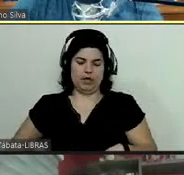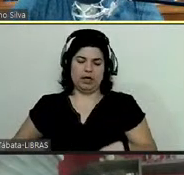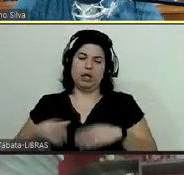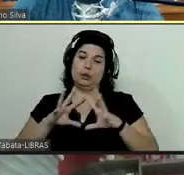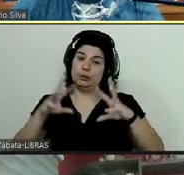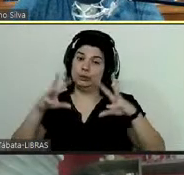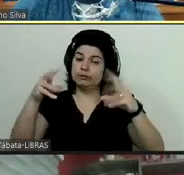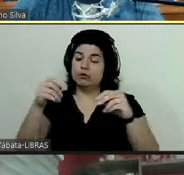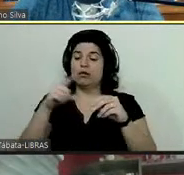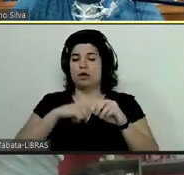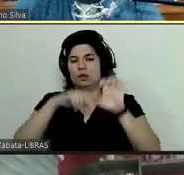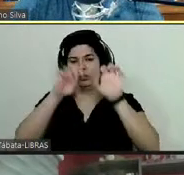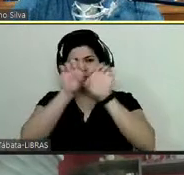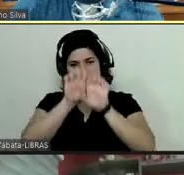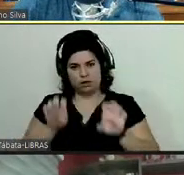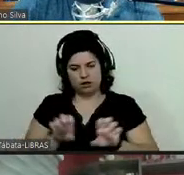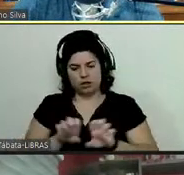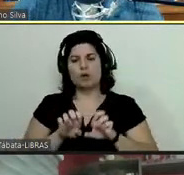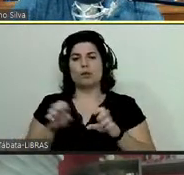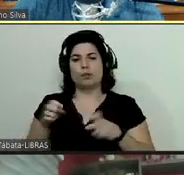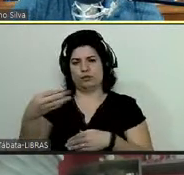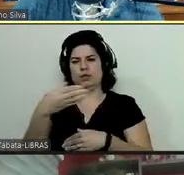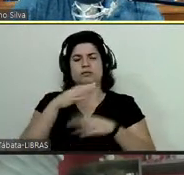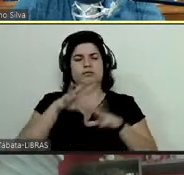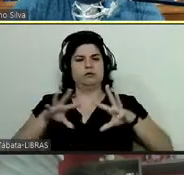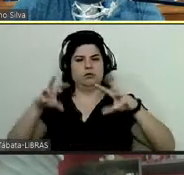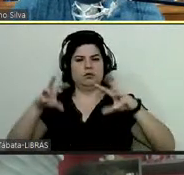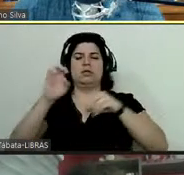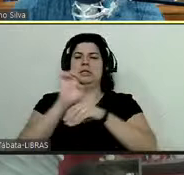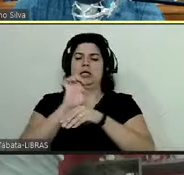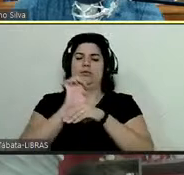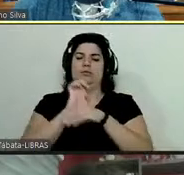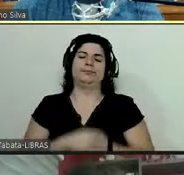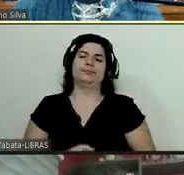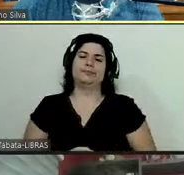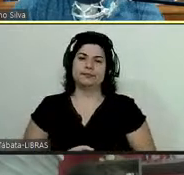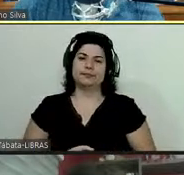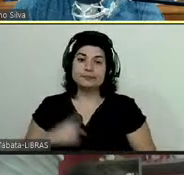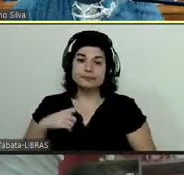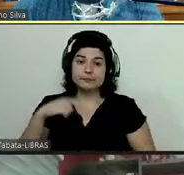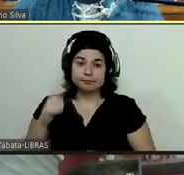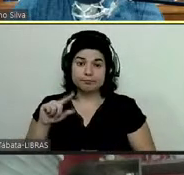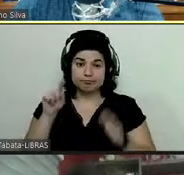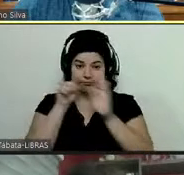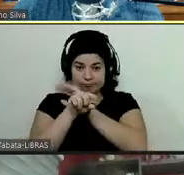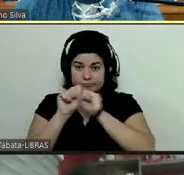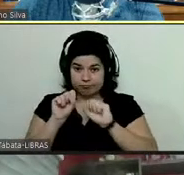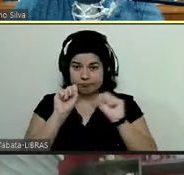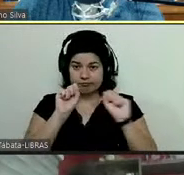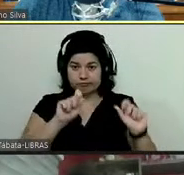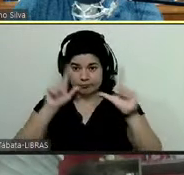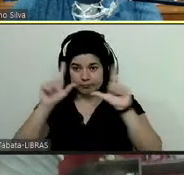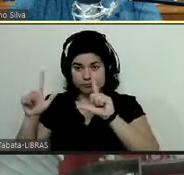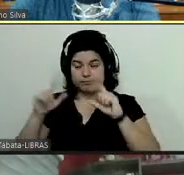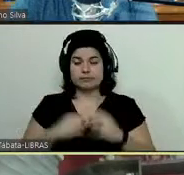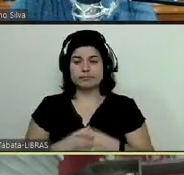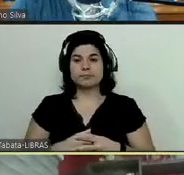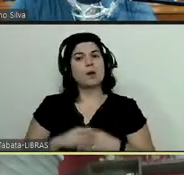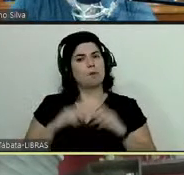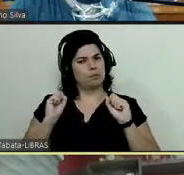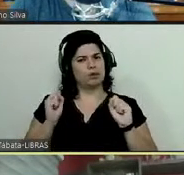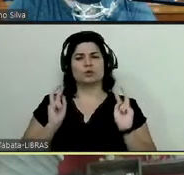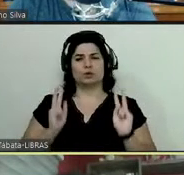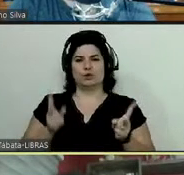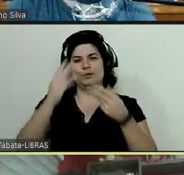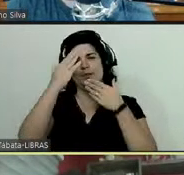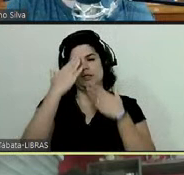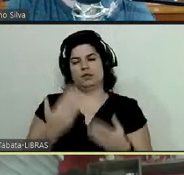a estruturação moderna do Estado como tudo perfeito bom Tem mais alguma Júlia eu posso ir passando aqui e pode